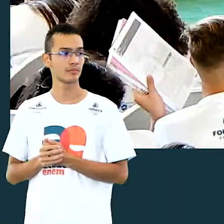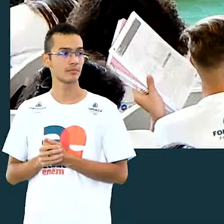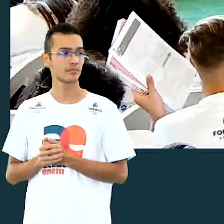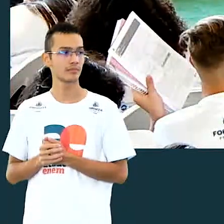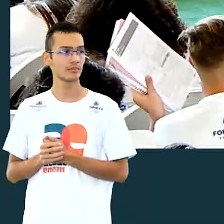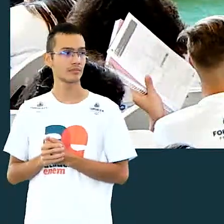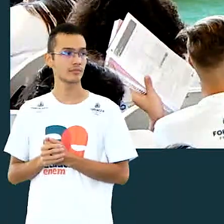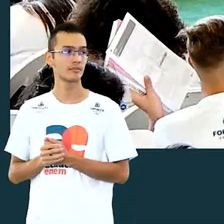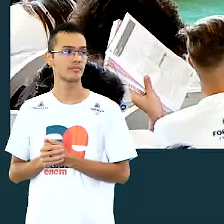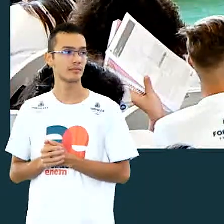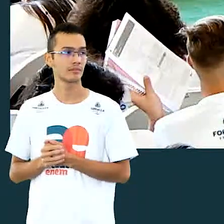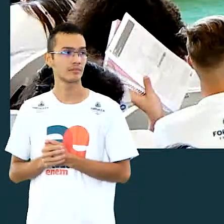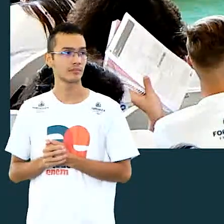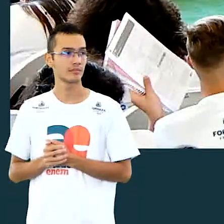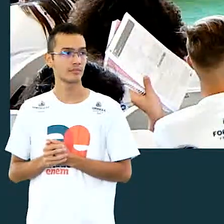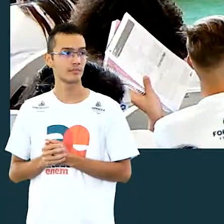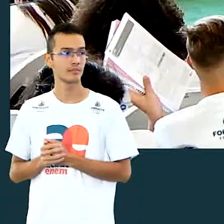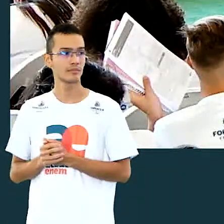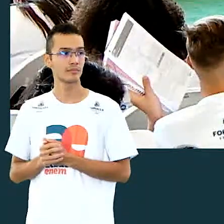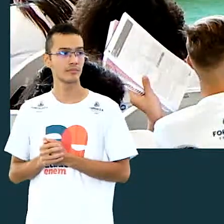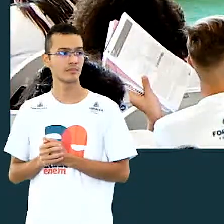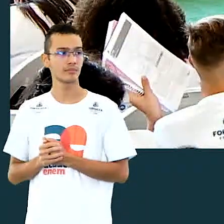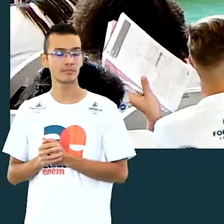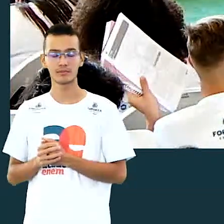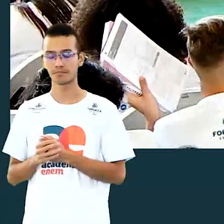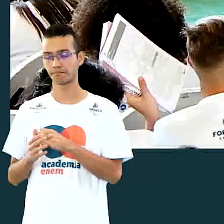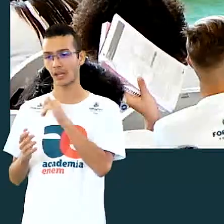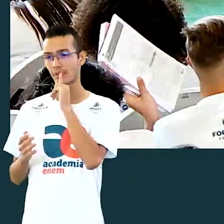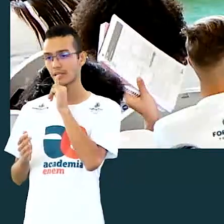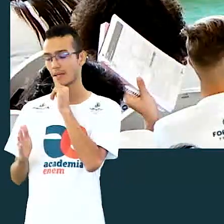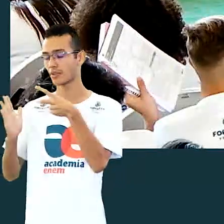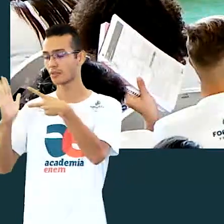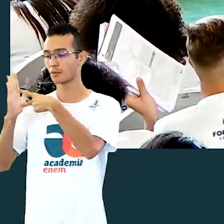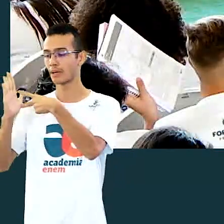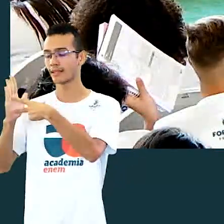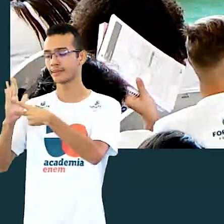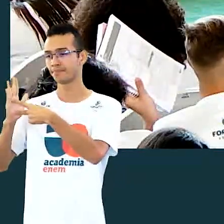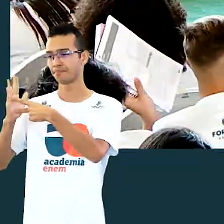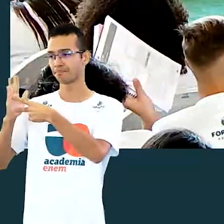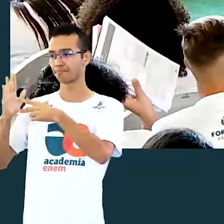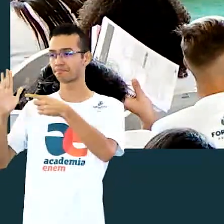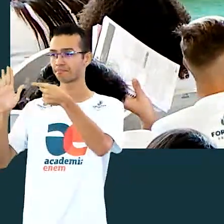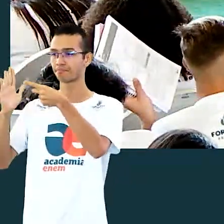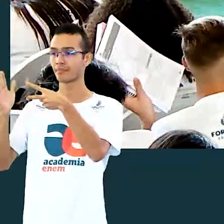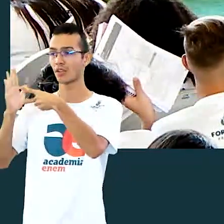porque não tomo choque se eu acertar o 0 dos dois buracos? Porque não haverá diferença de